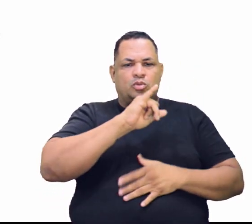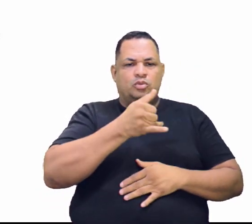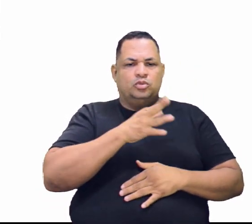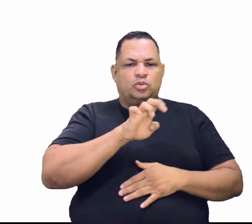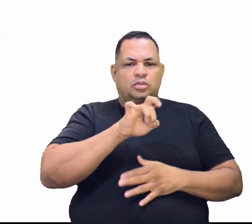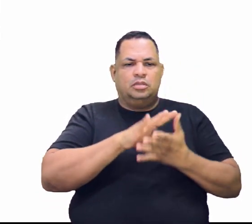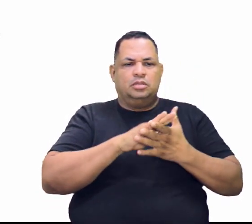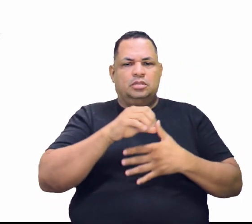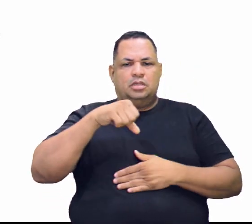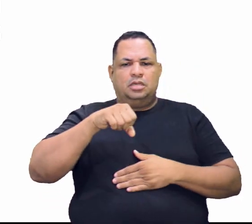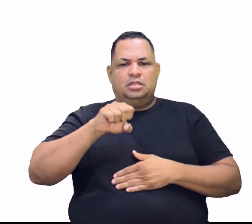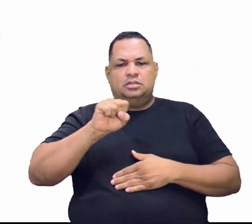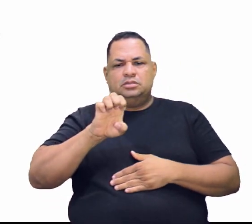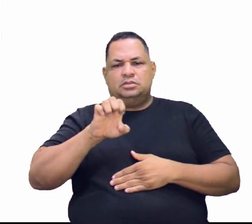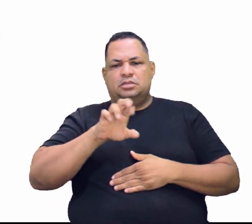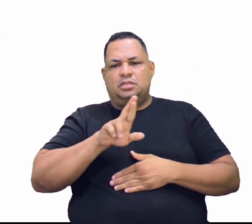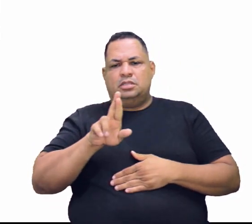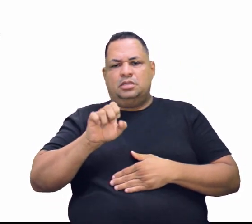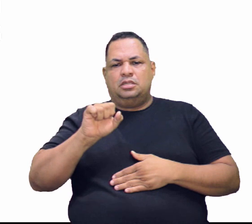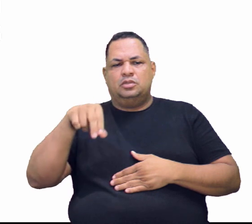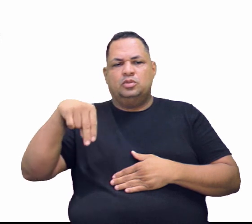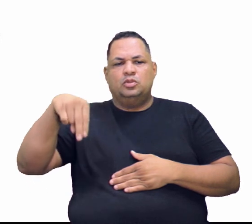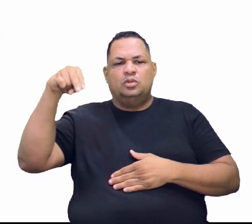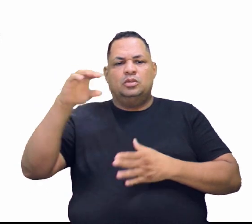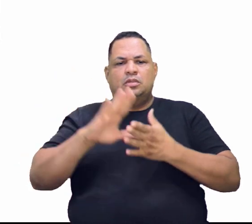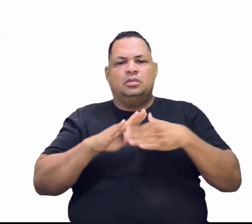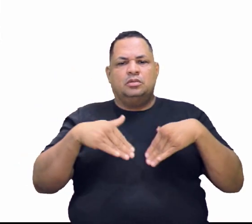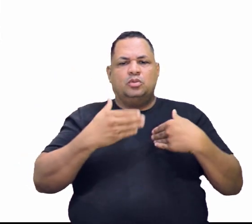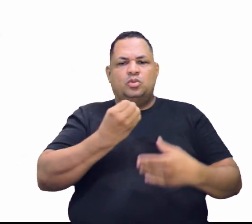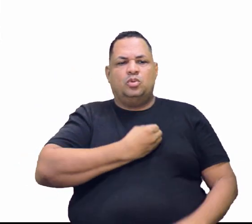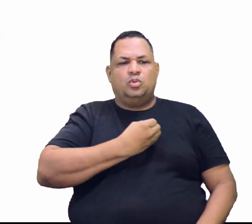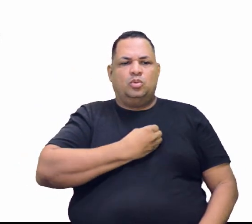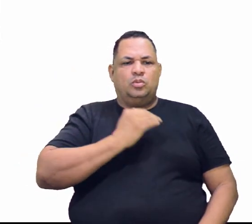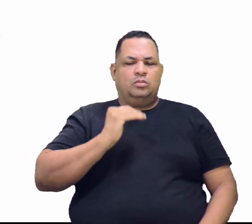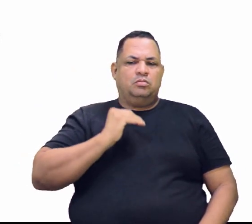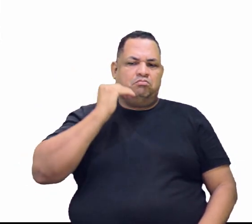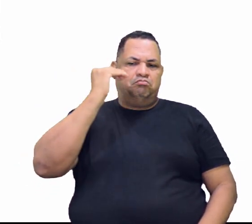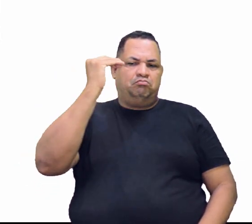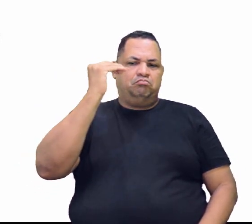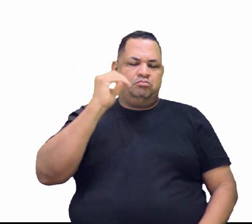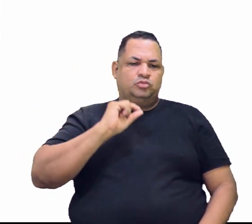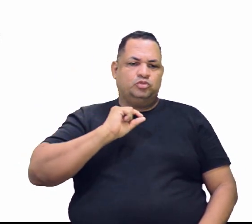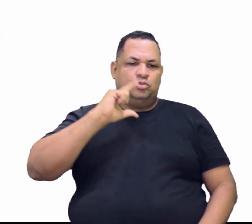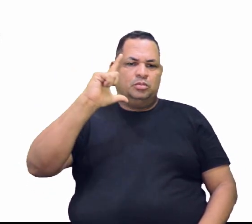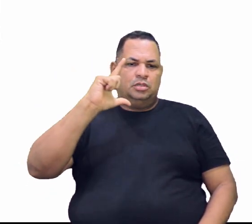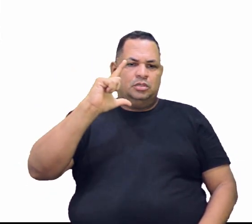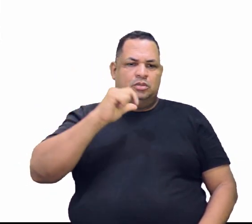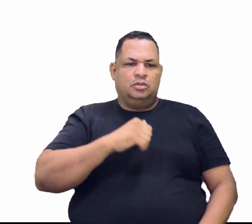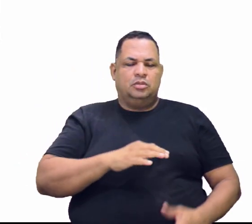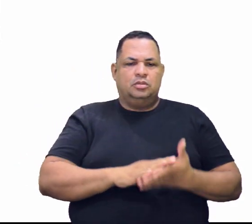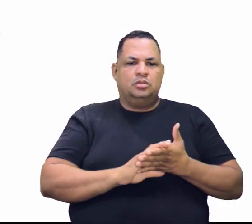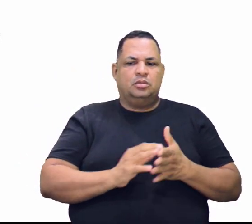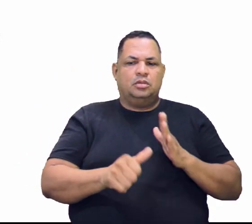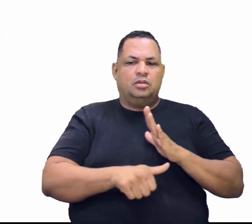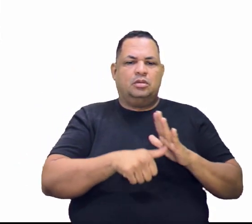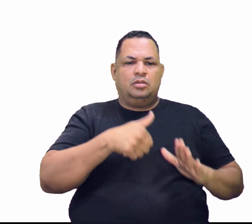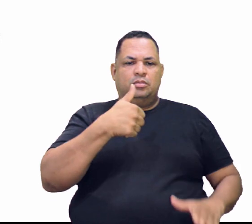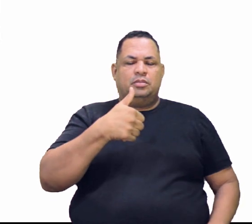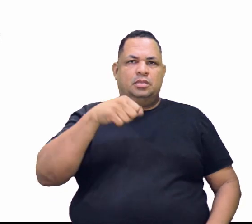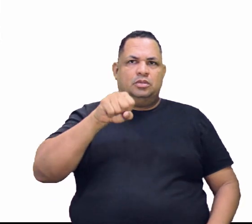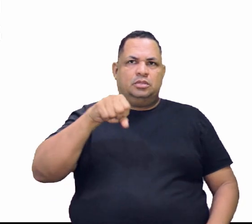comandante-major, naquela época, ajudante, o segundo-tenente João Salustiano Lira,